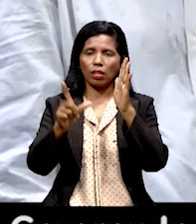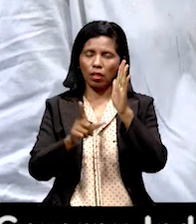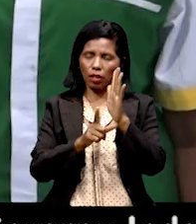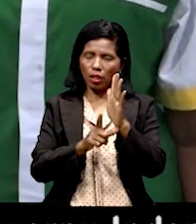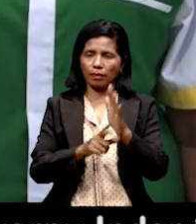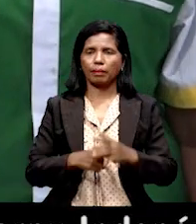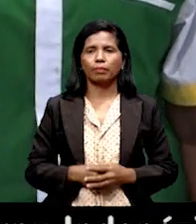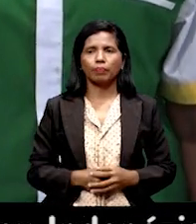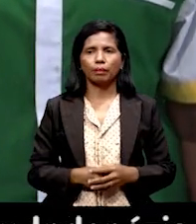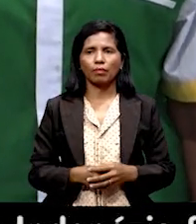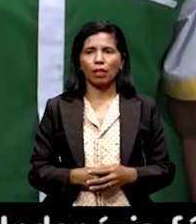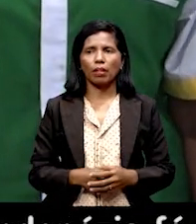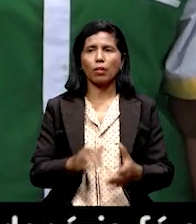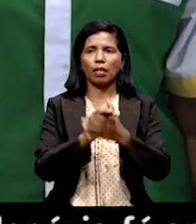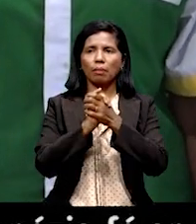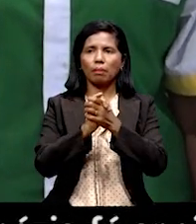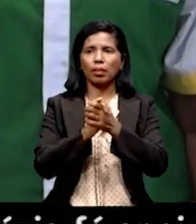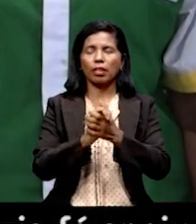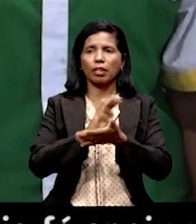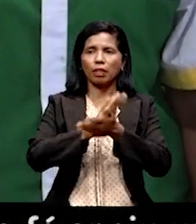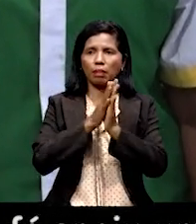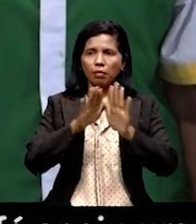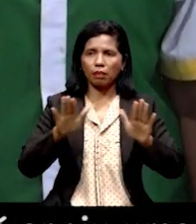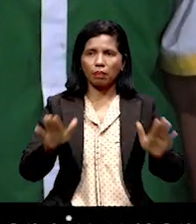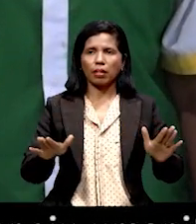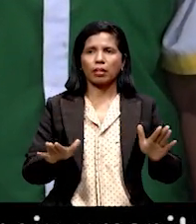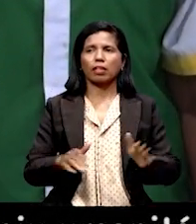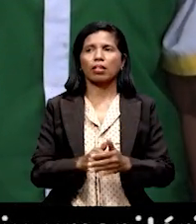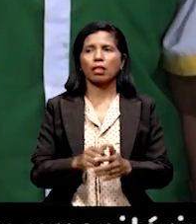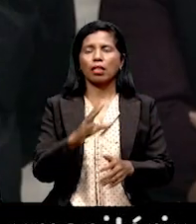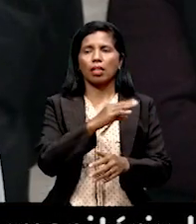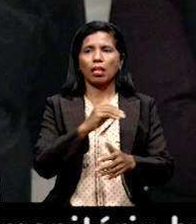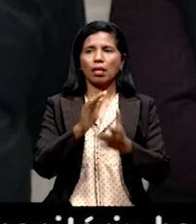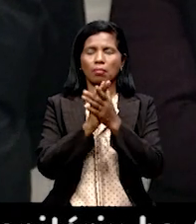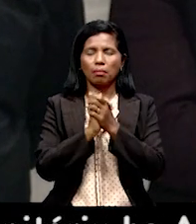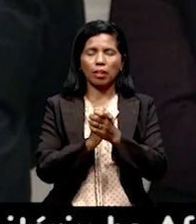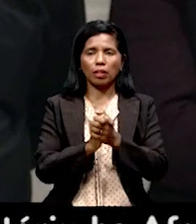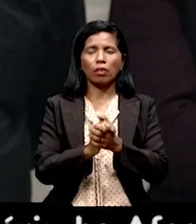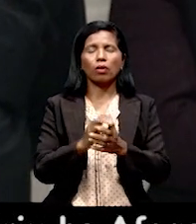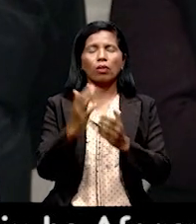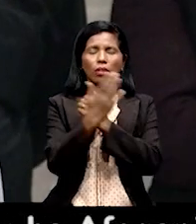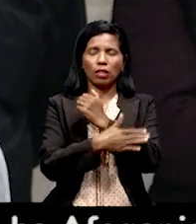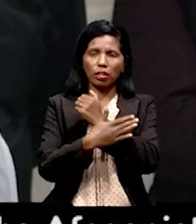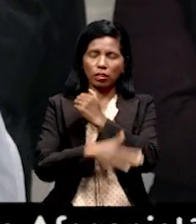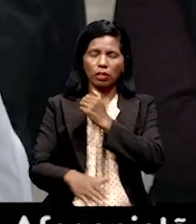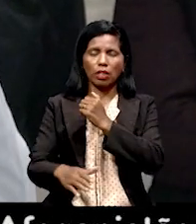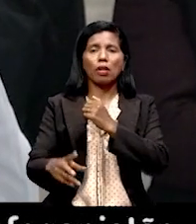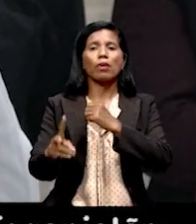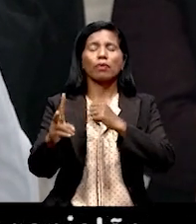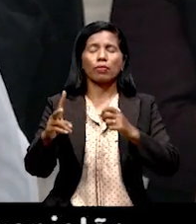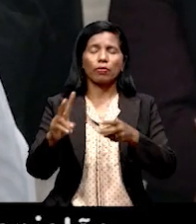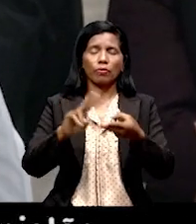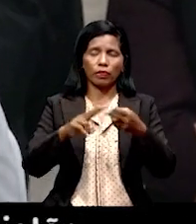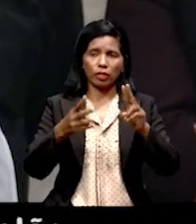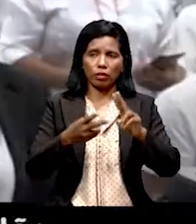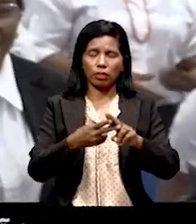fundamental sira. No se hametin paz, no estabilidade e railaran, no mo se hametin relação dia com a san vizinho sira, ho de habelar